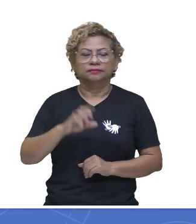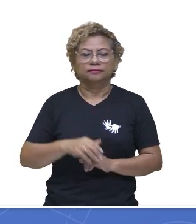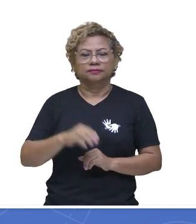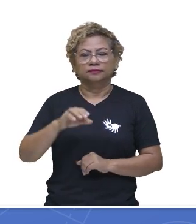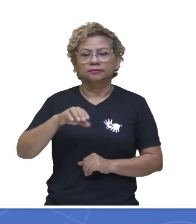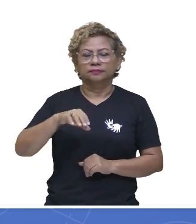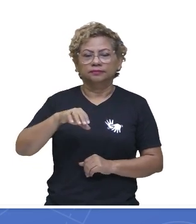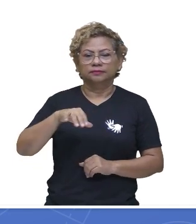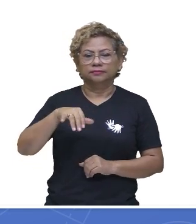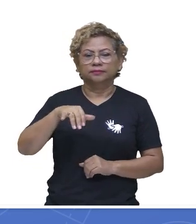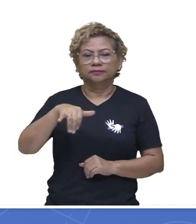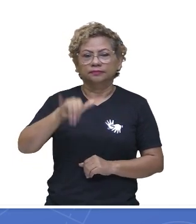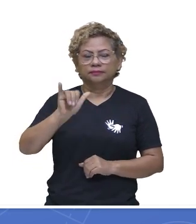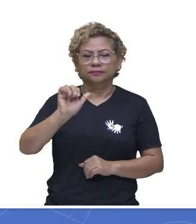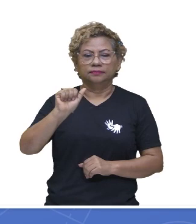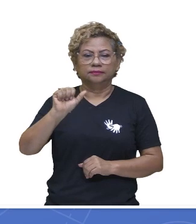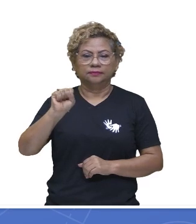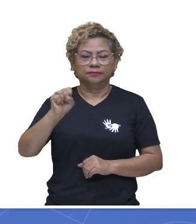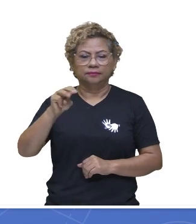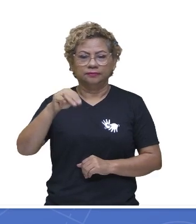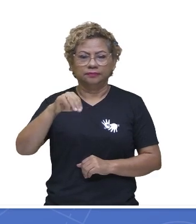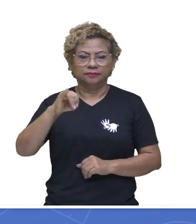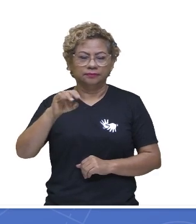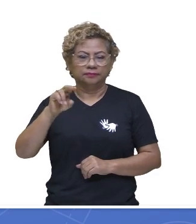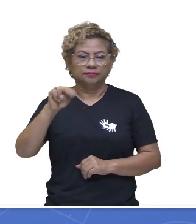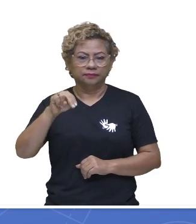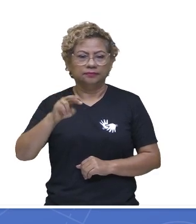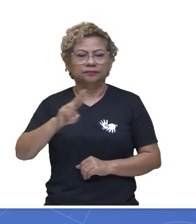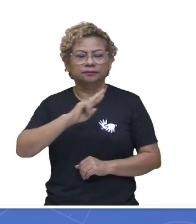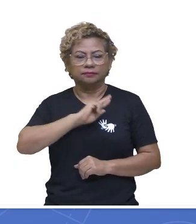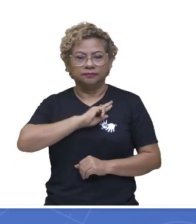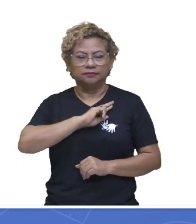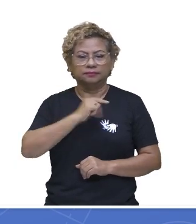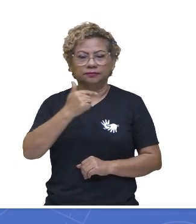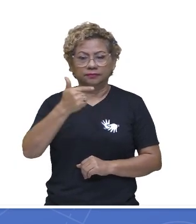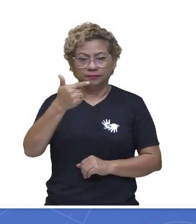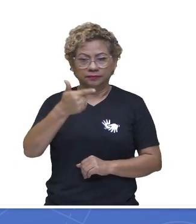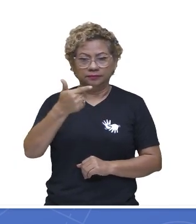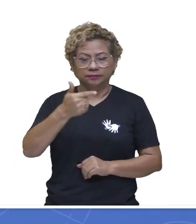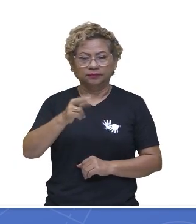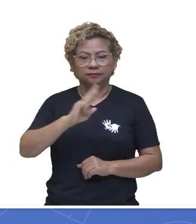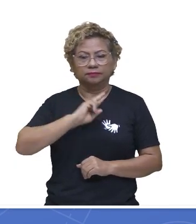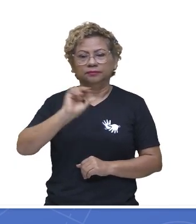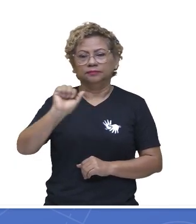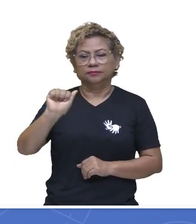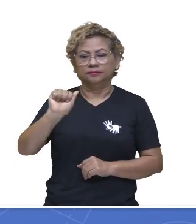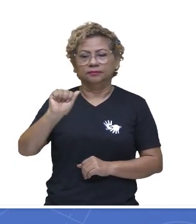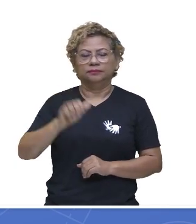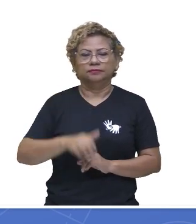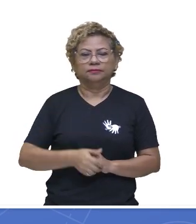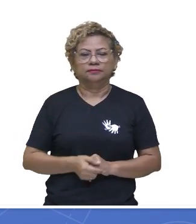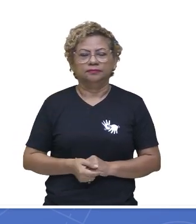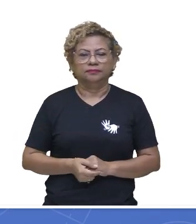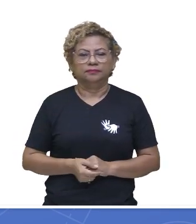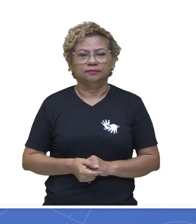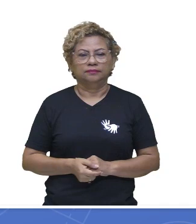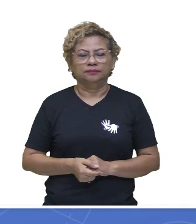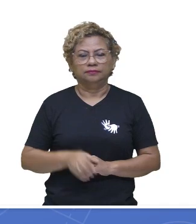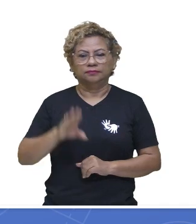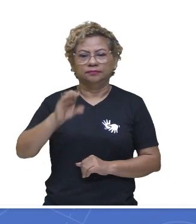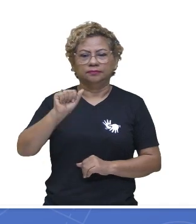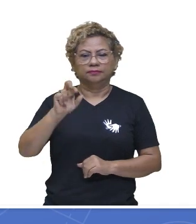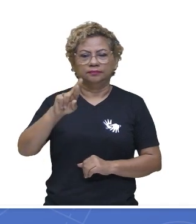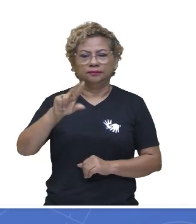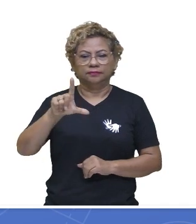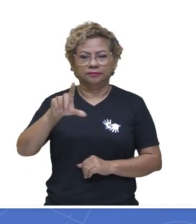Yasmin colocou questão 2, letra A, tá? O Carlos